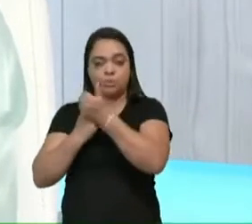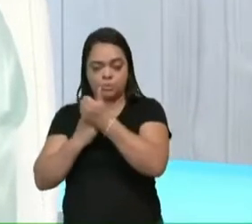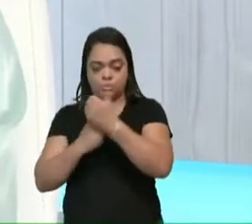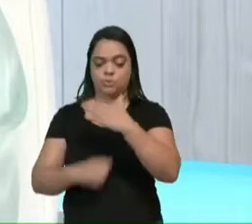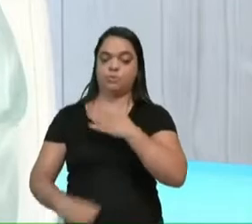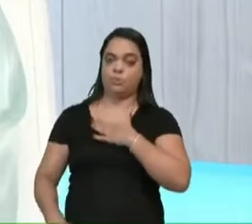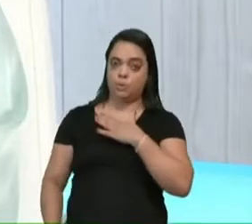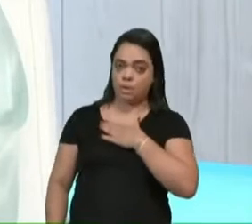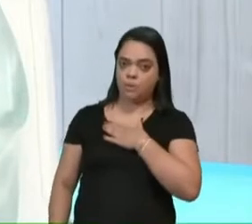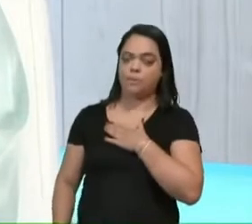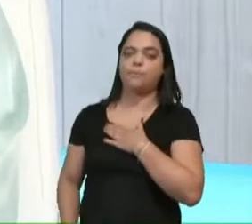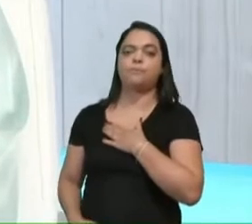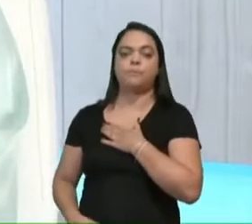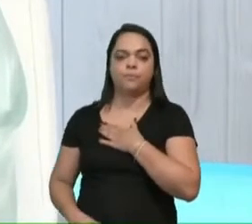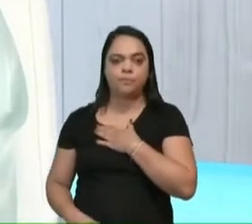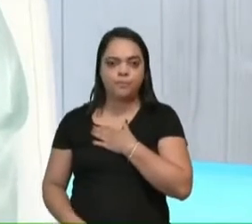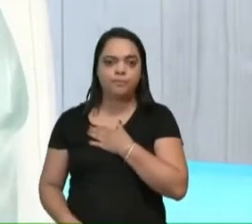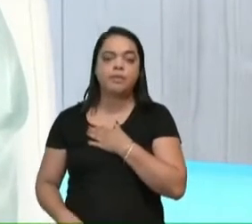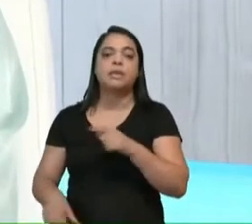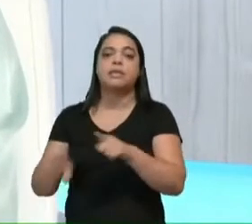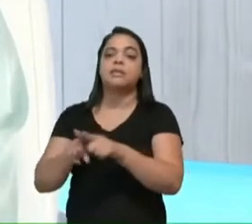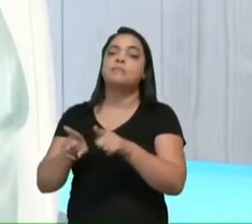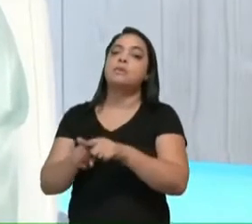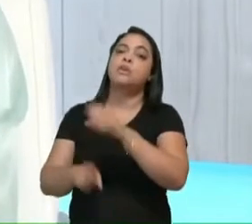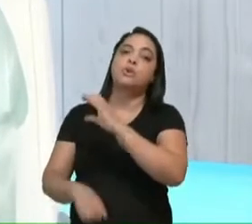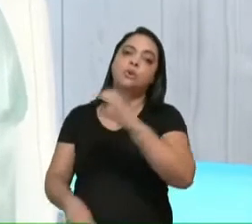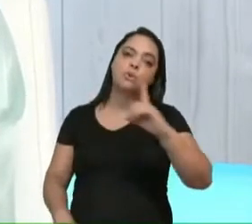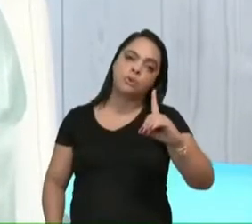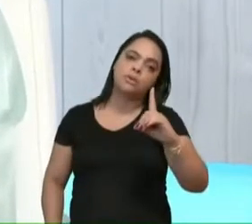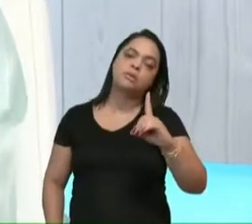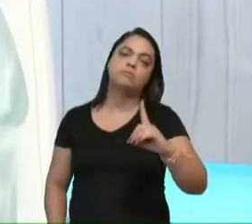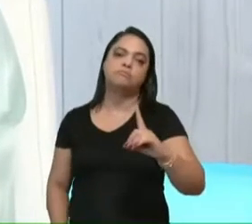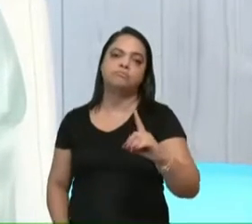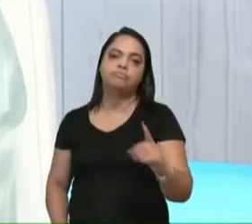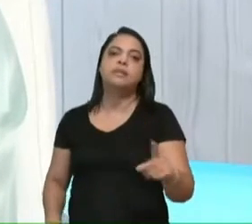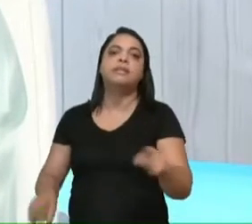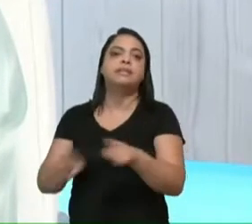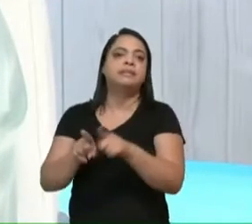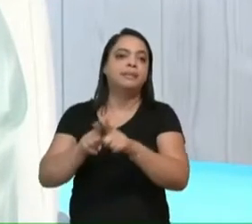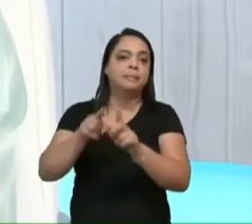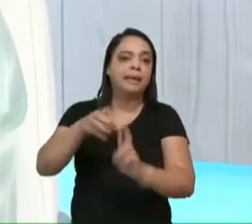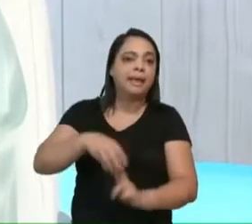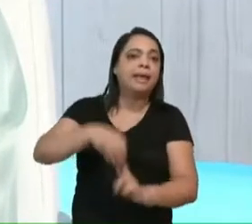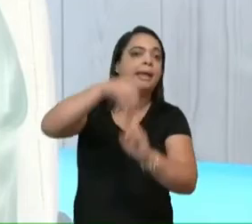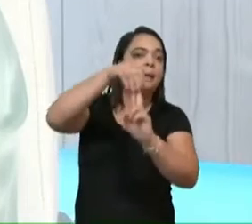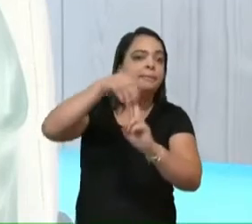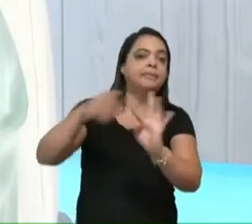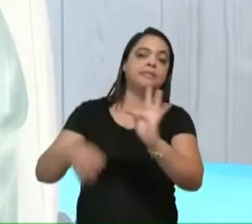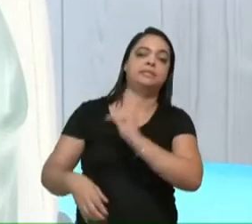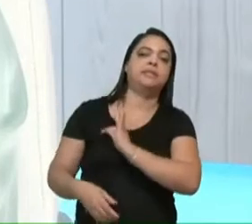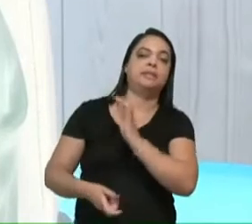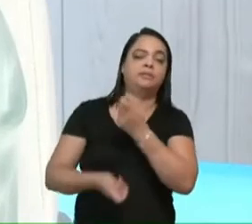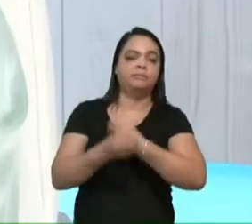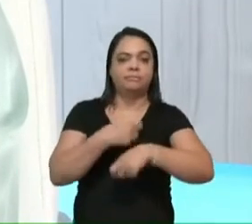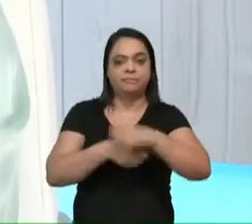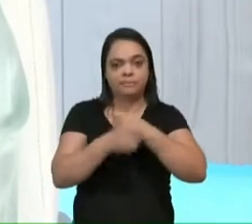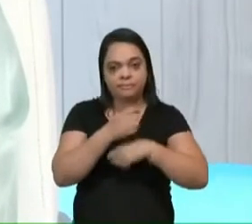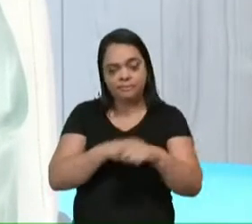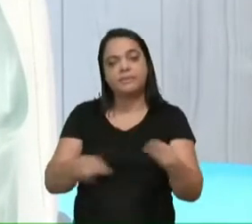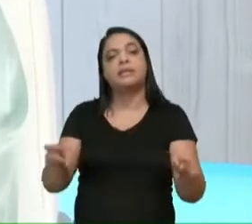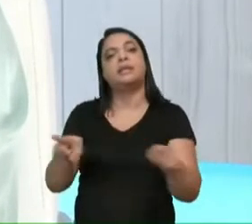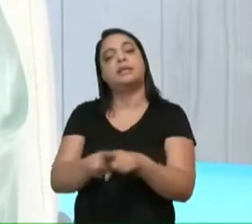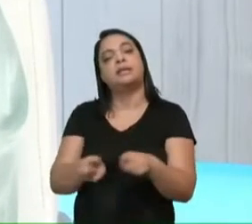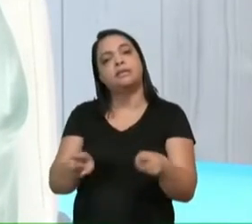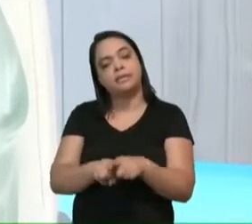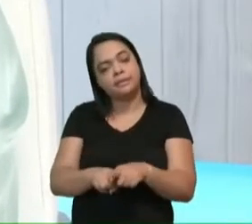mim né pelos nossos coordenadores pelos nossos representantes técnicos administrativos e